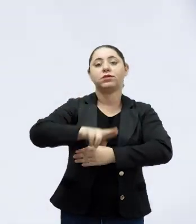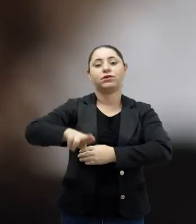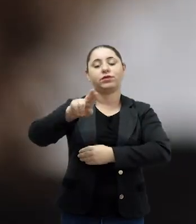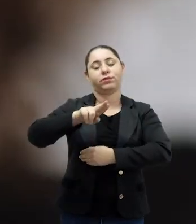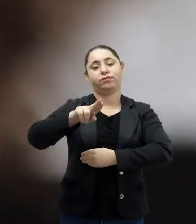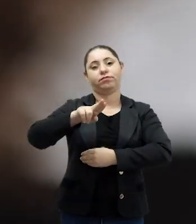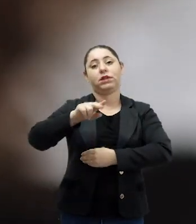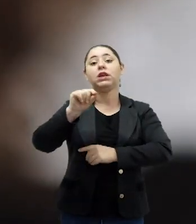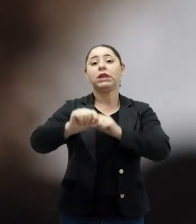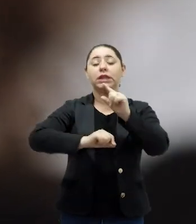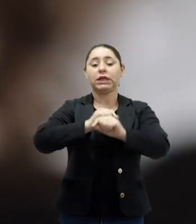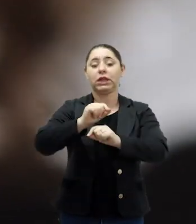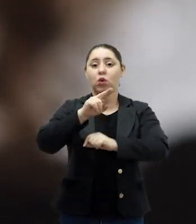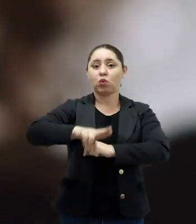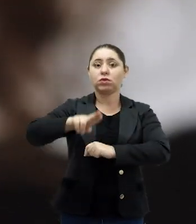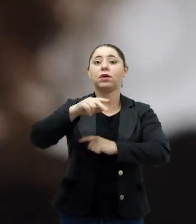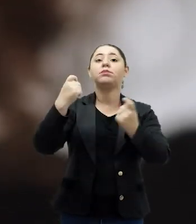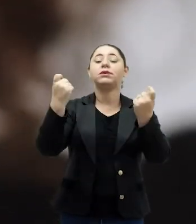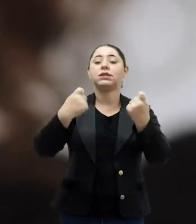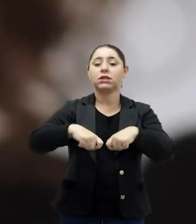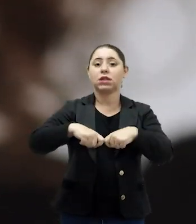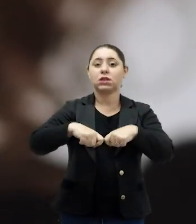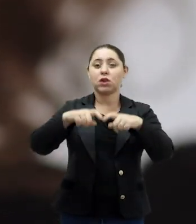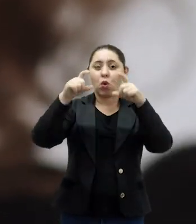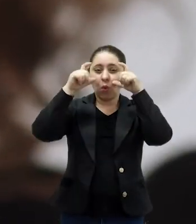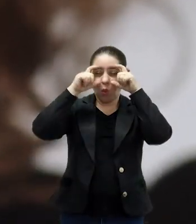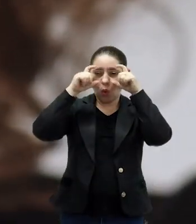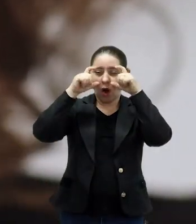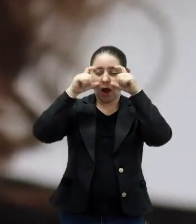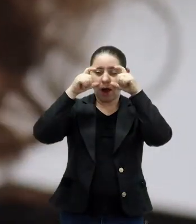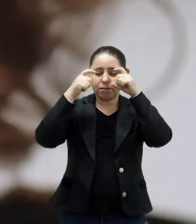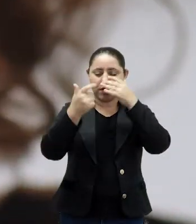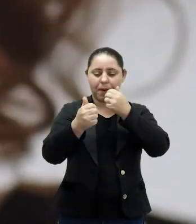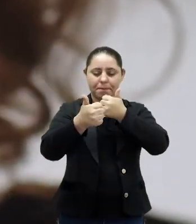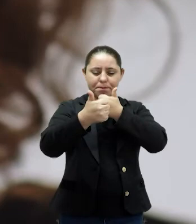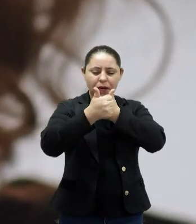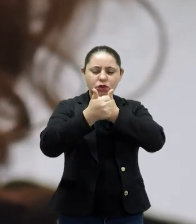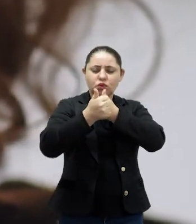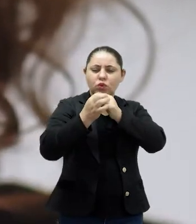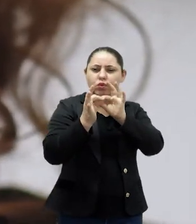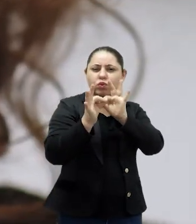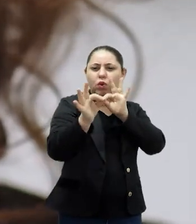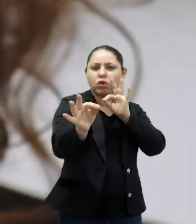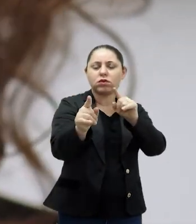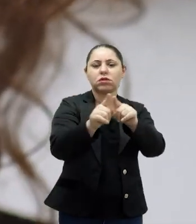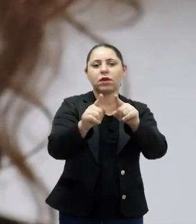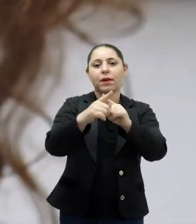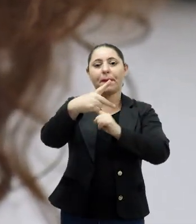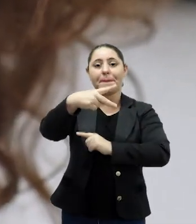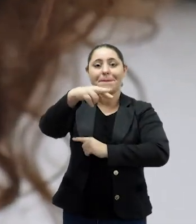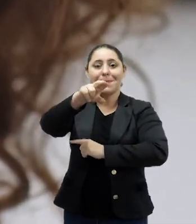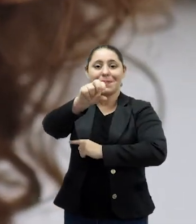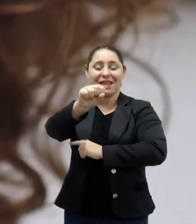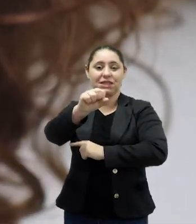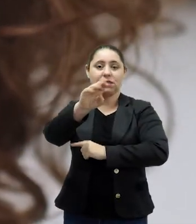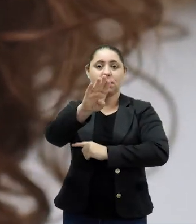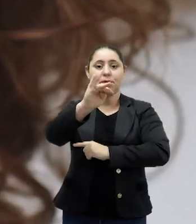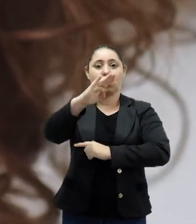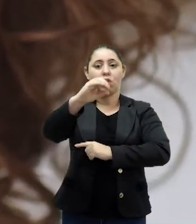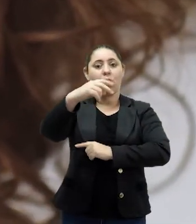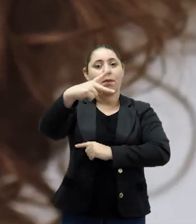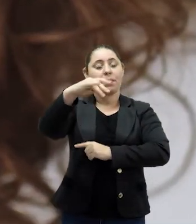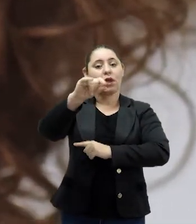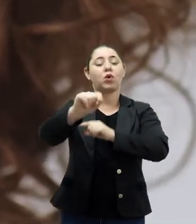usar e quem usa passa a ter que usar um óculos multifocal para mais do que foco longe e perto. Seria a presbiopia. Ela